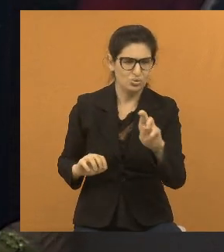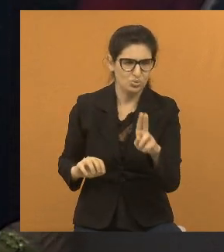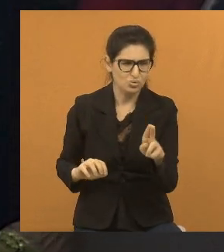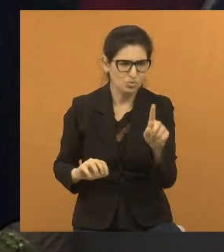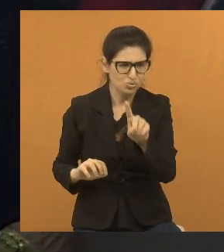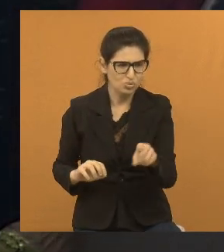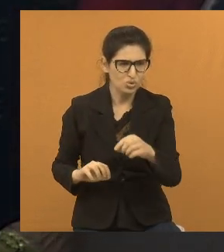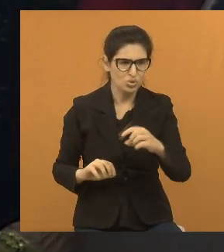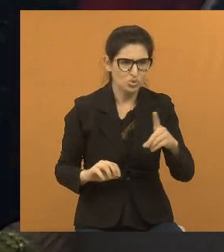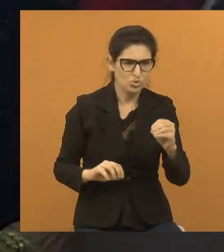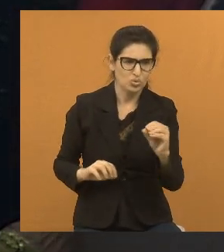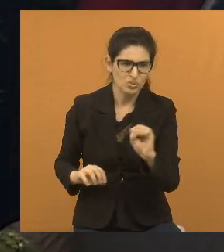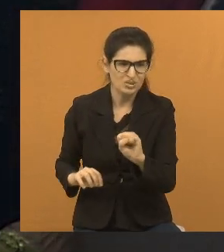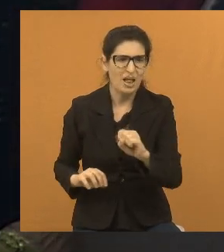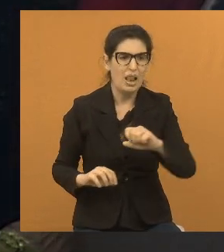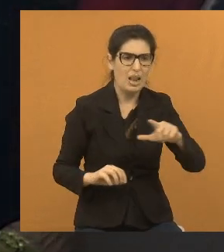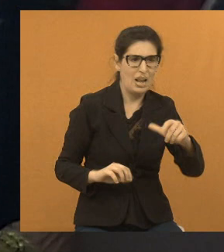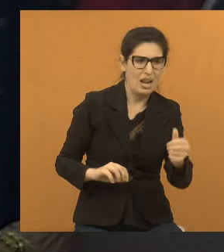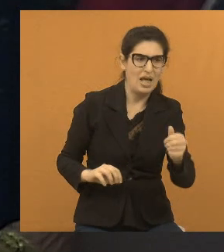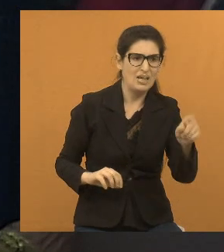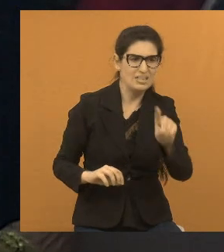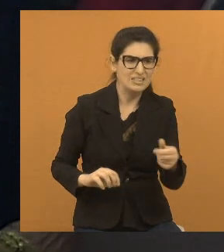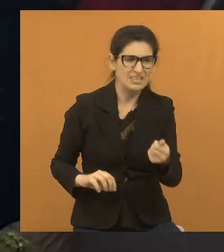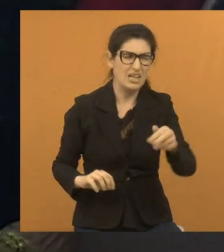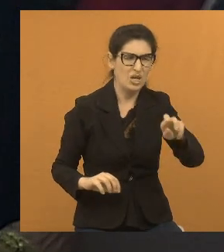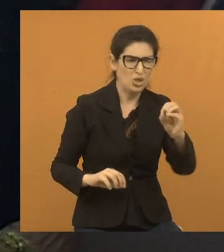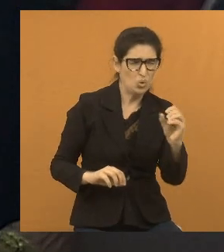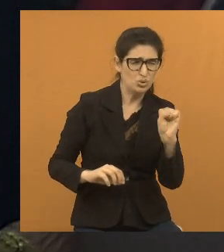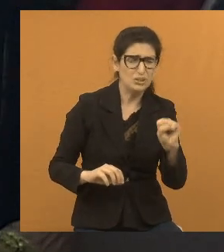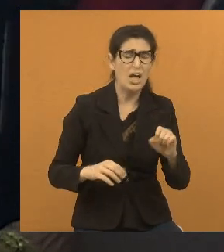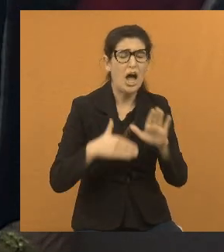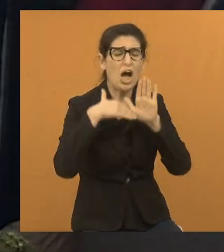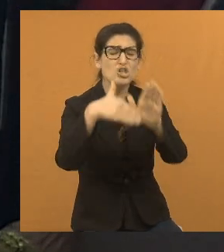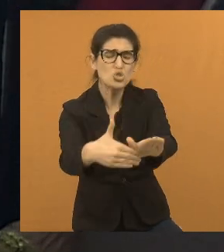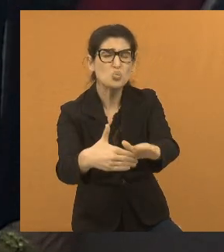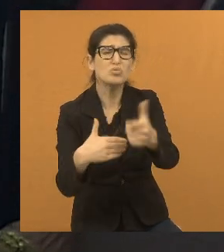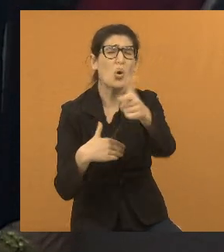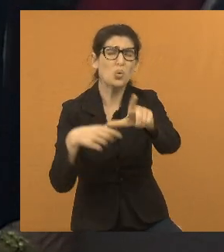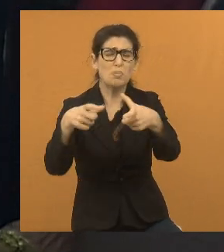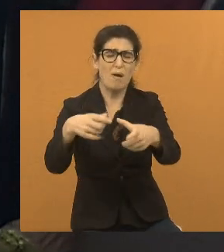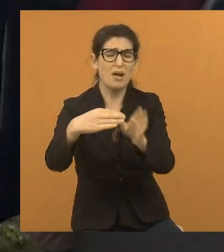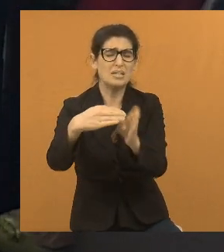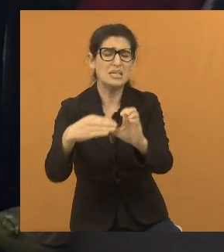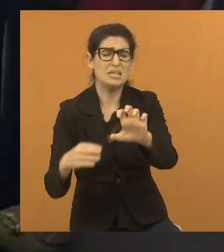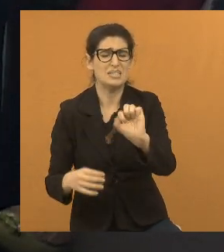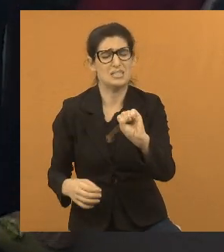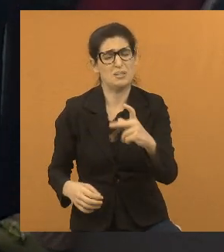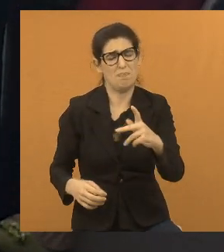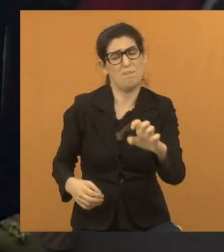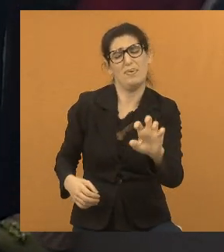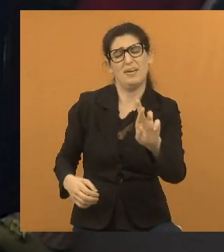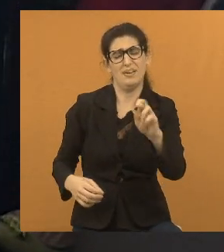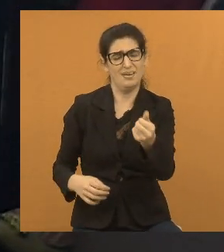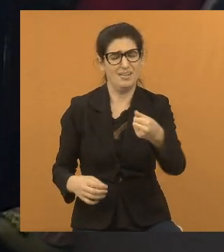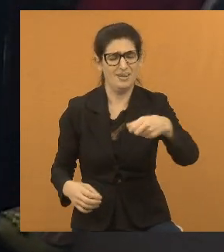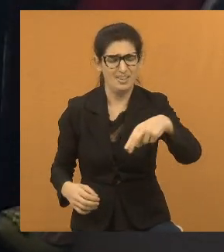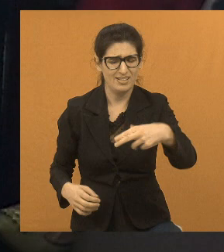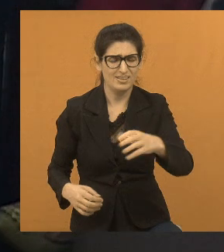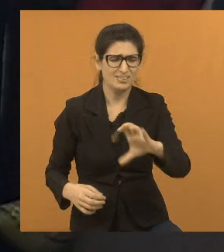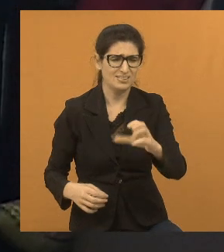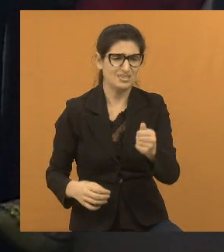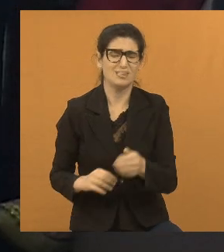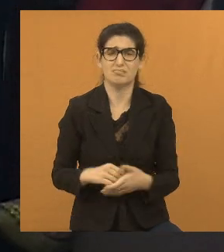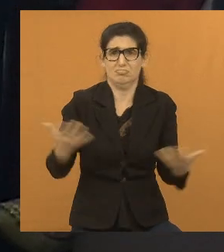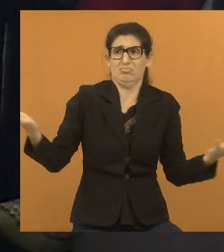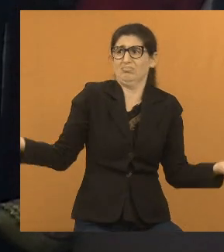ser atendido ali é o pessoal do Esperança, do outro lado. Cada um tem um critério diferente para denominar que tipo de qualidade de vida a